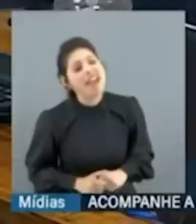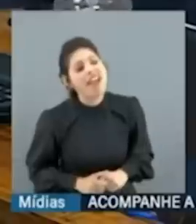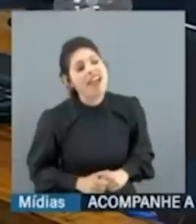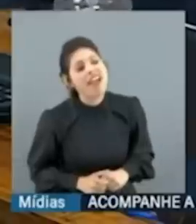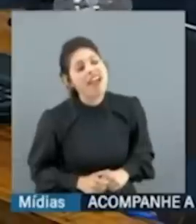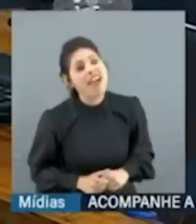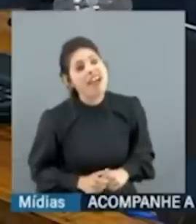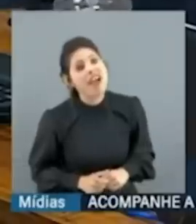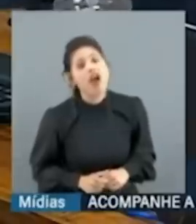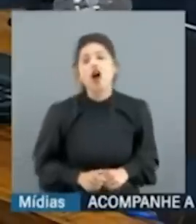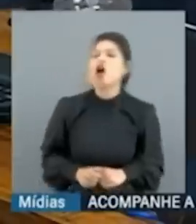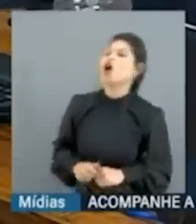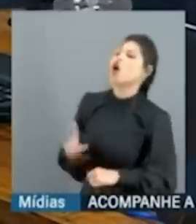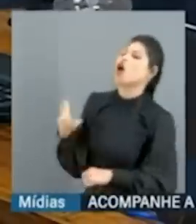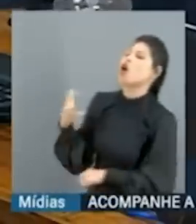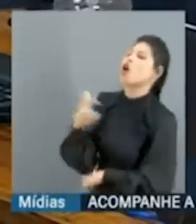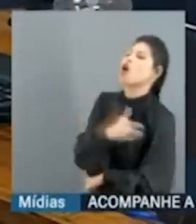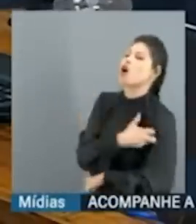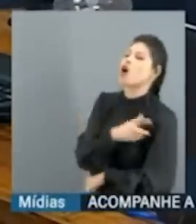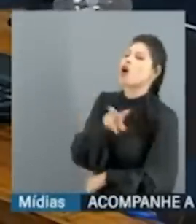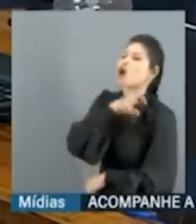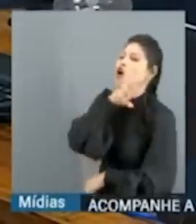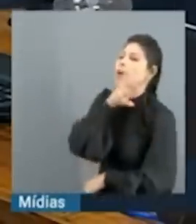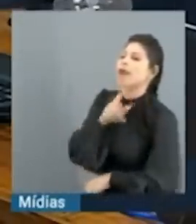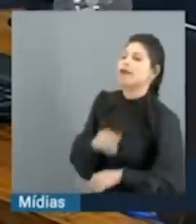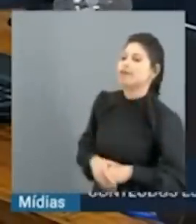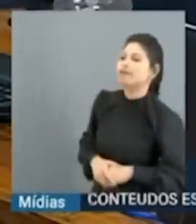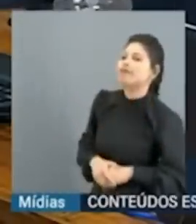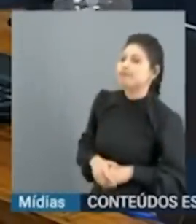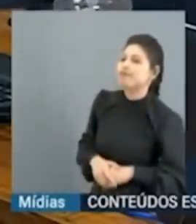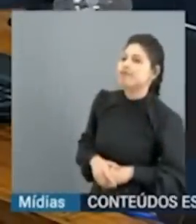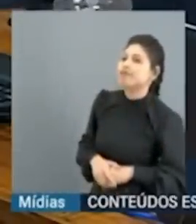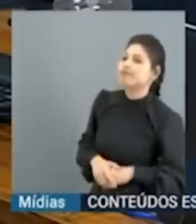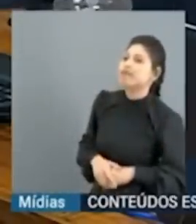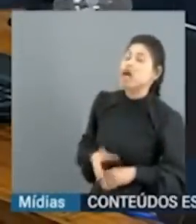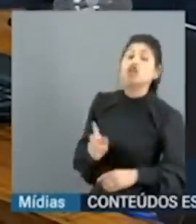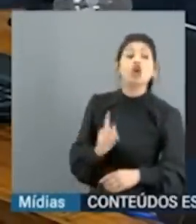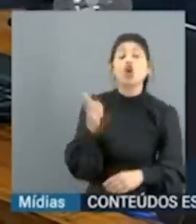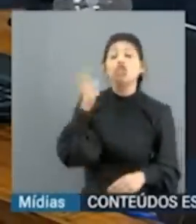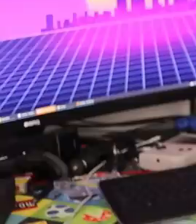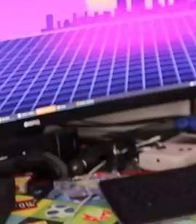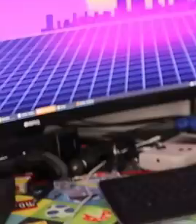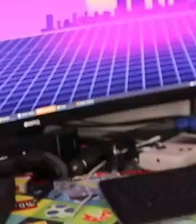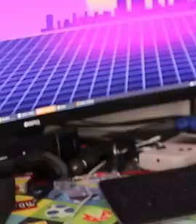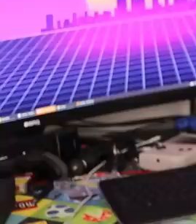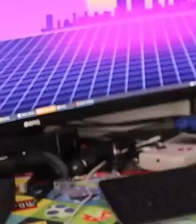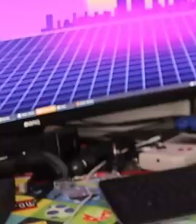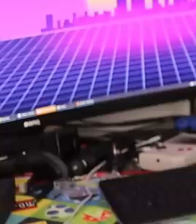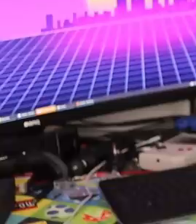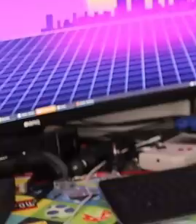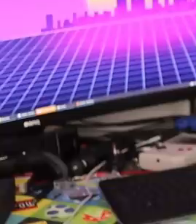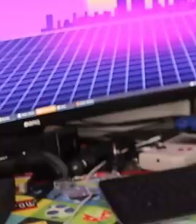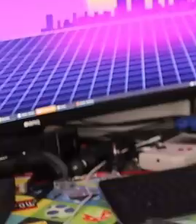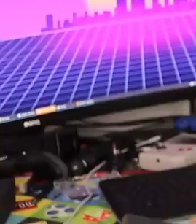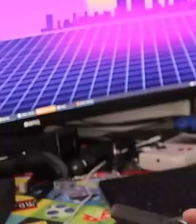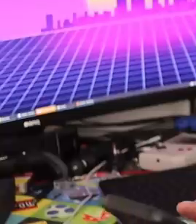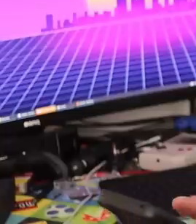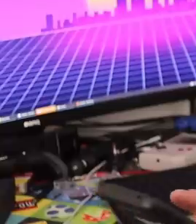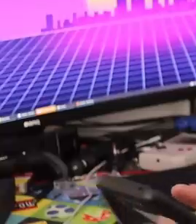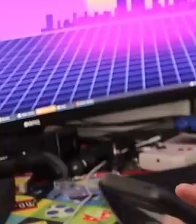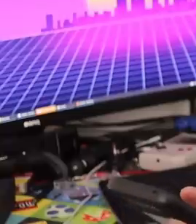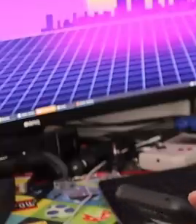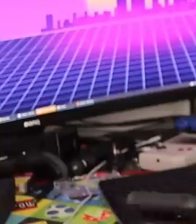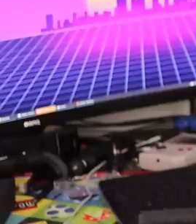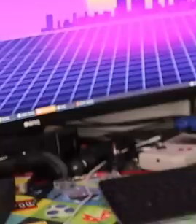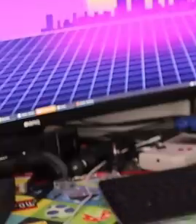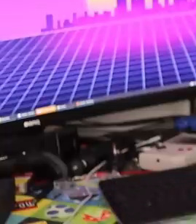Então, você só pode matar alguma coisa com o próprio veneno de alguma coisa. tá bem? A retórica do Magno Malta é tão confusa